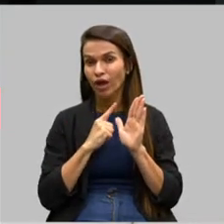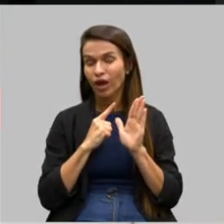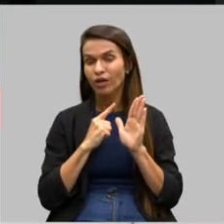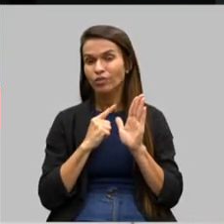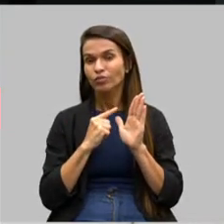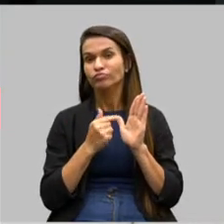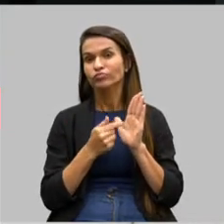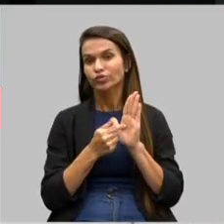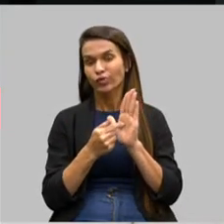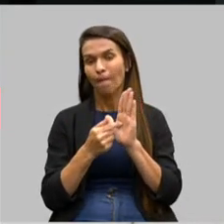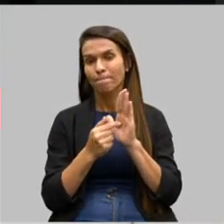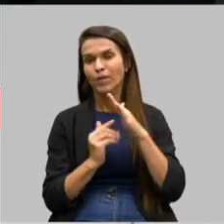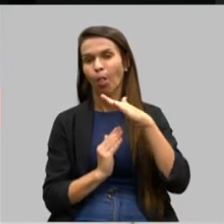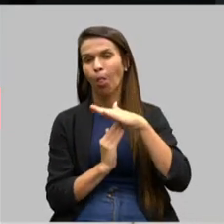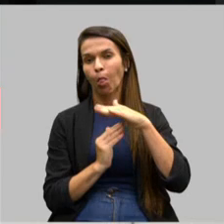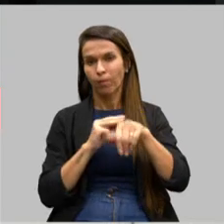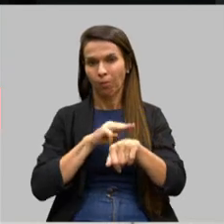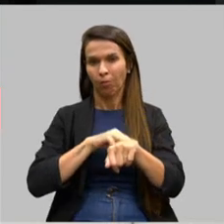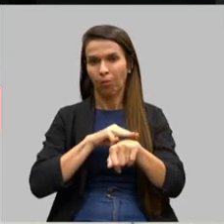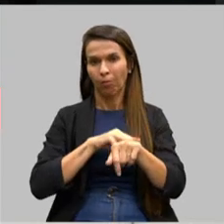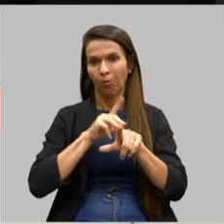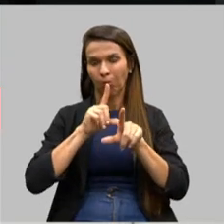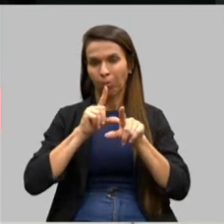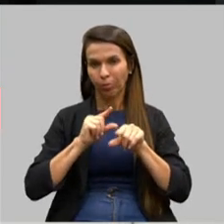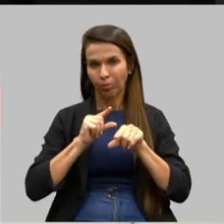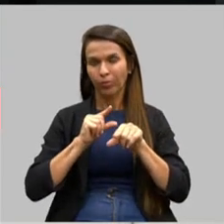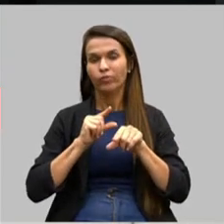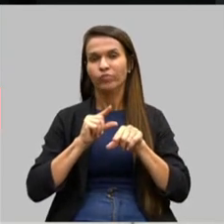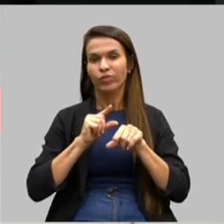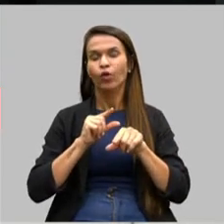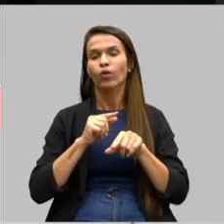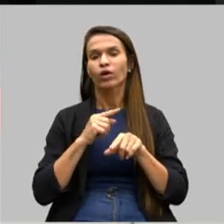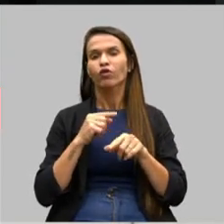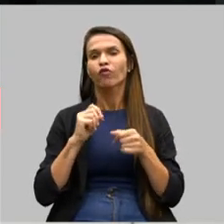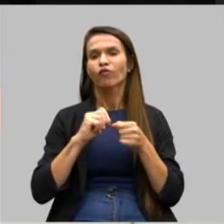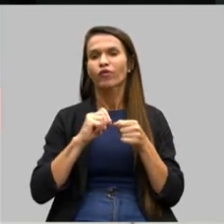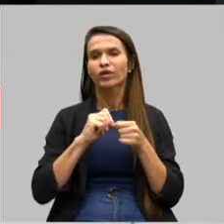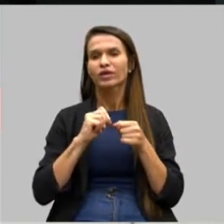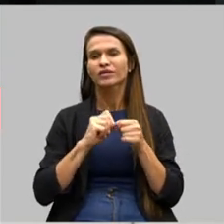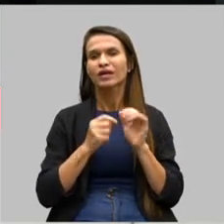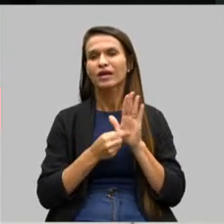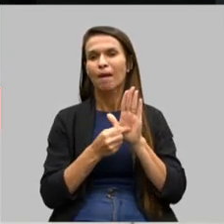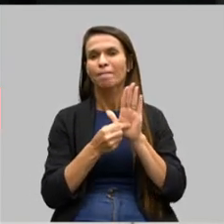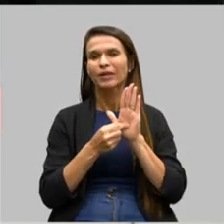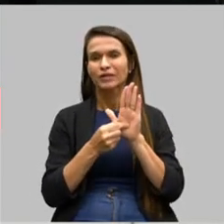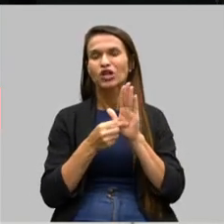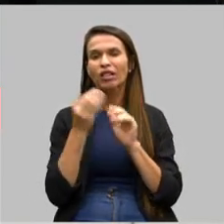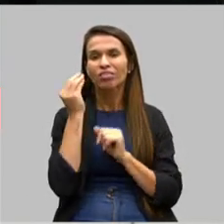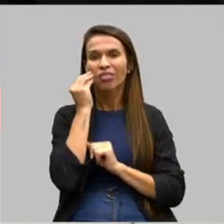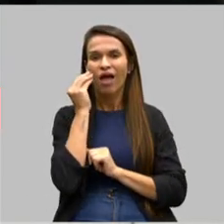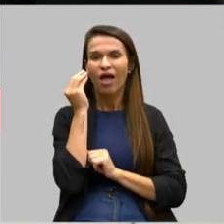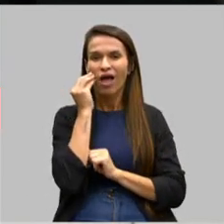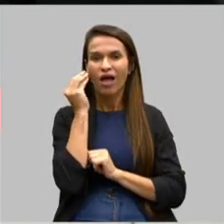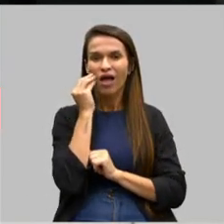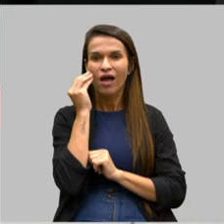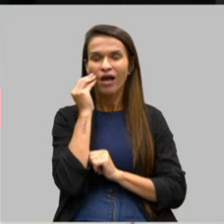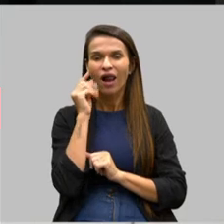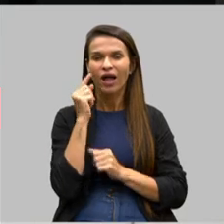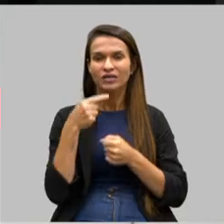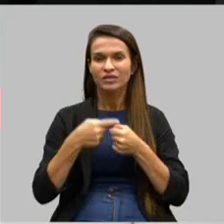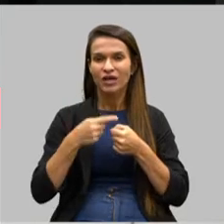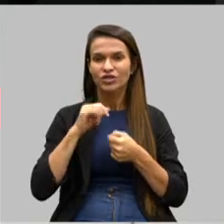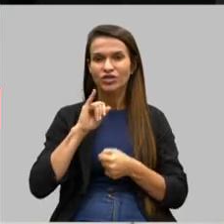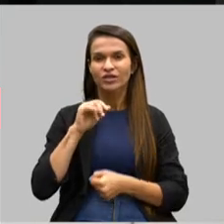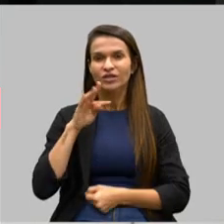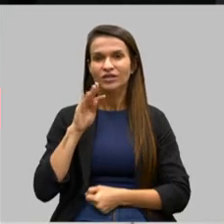Meu tempo está terminando. Eu acho que, quando eu fiz as apresentações teste em Itajubá, eu falei